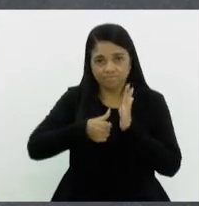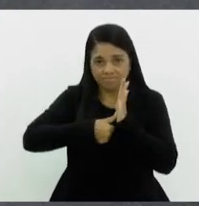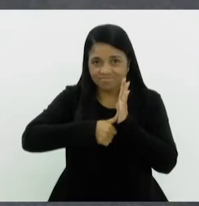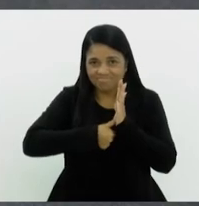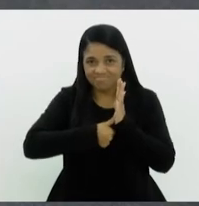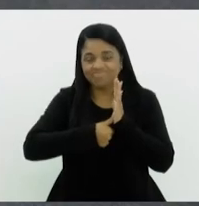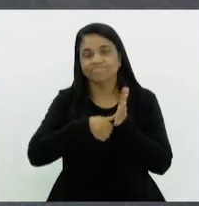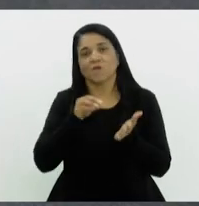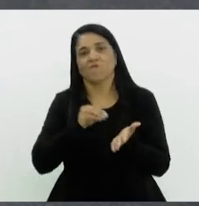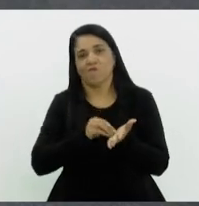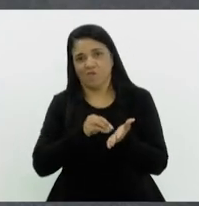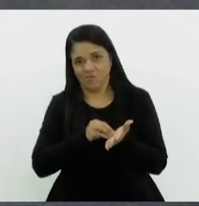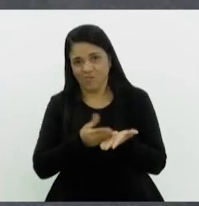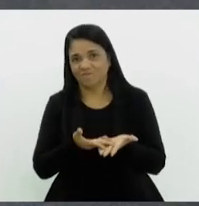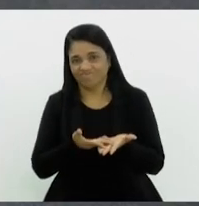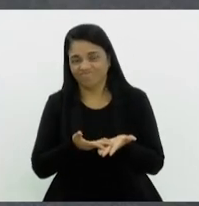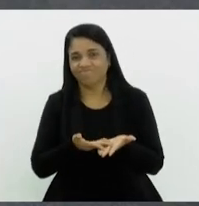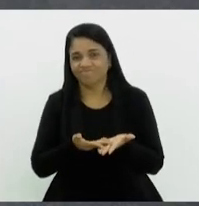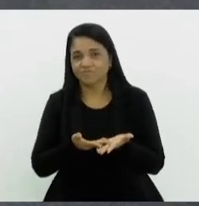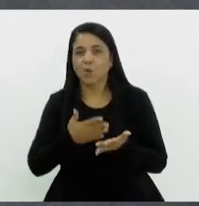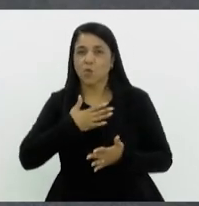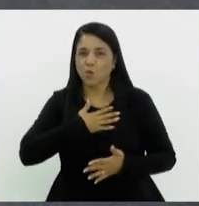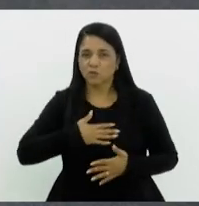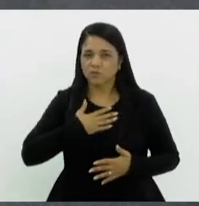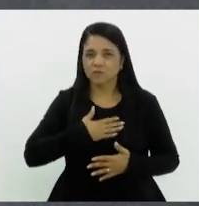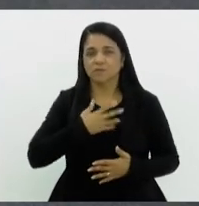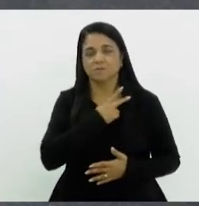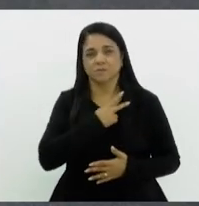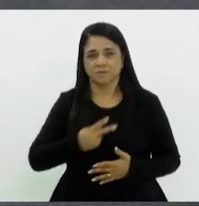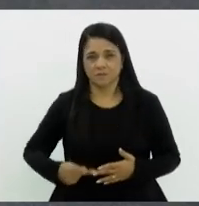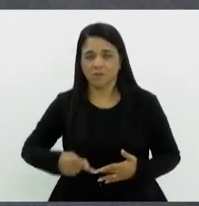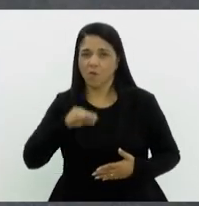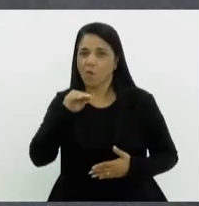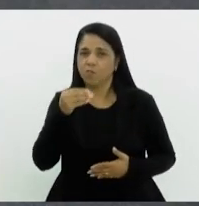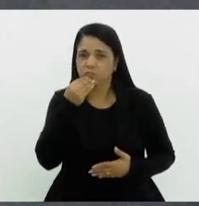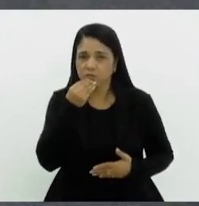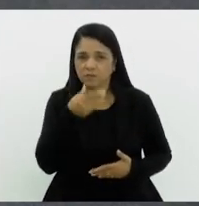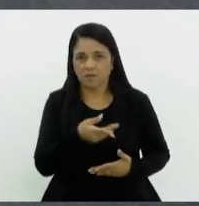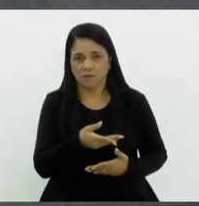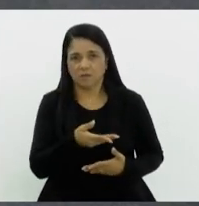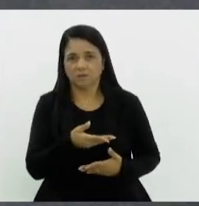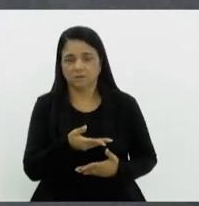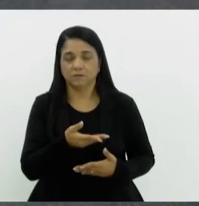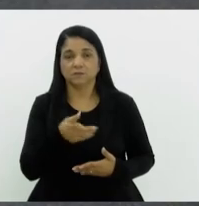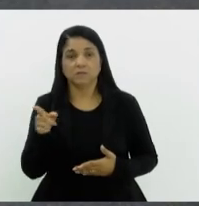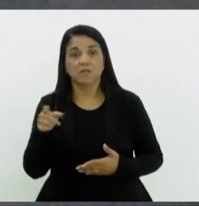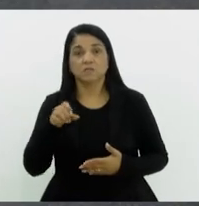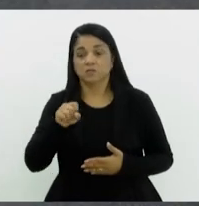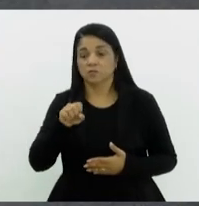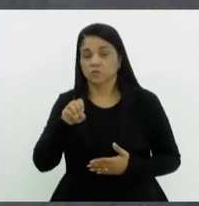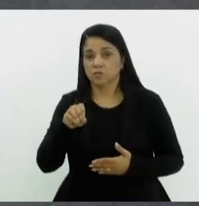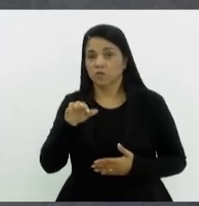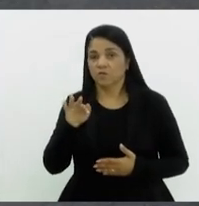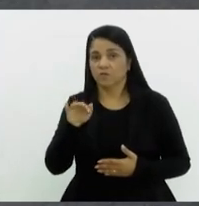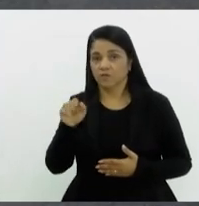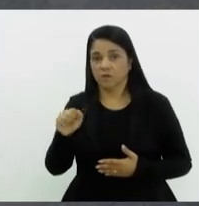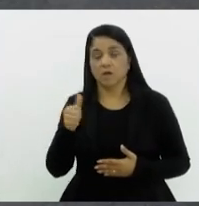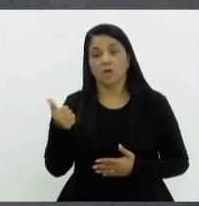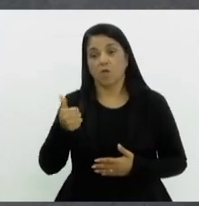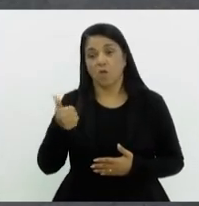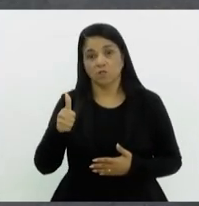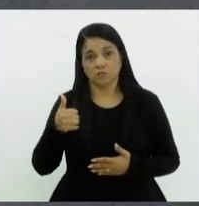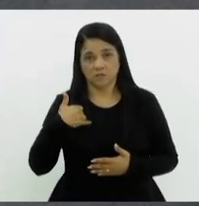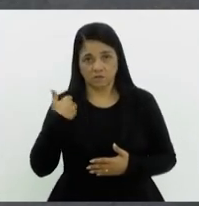falta. E aí, senhora presidenta, gostaria de aproveitar a oportunidade para falar do caso da Sofia, uma criança de 11